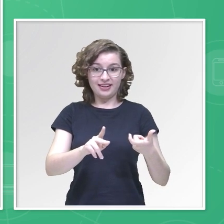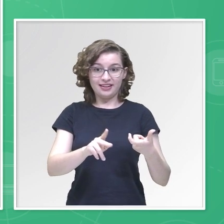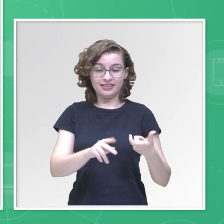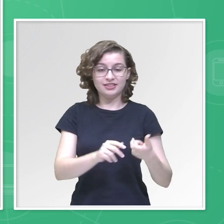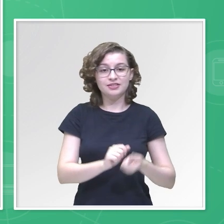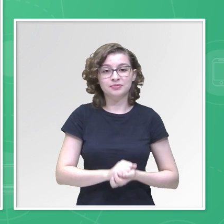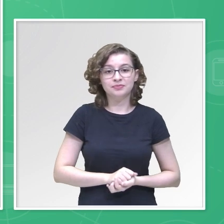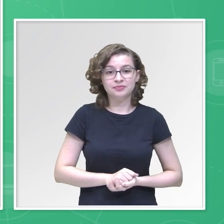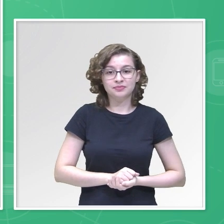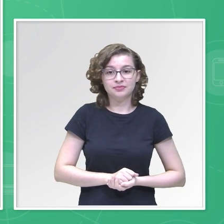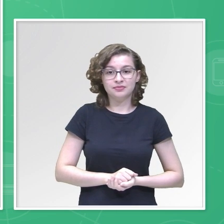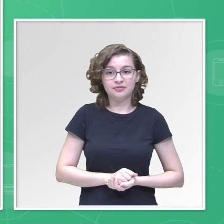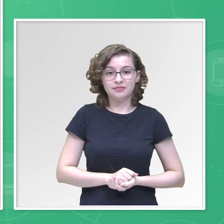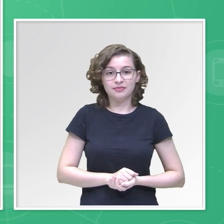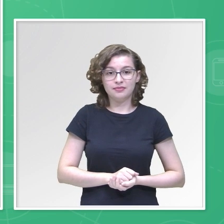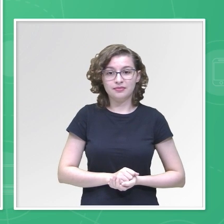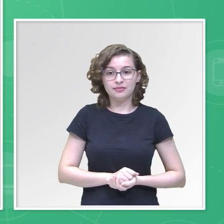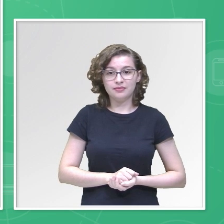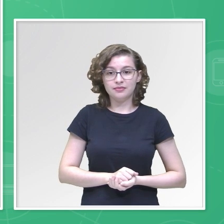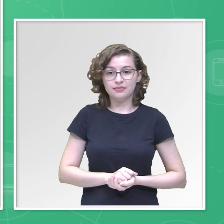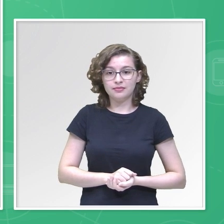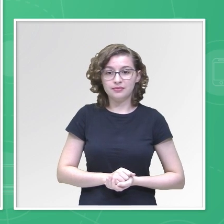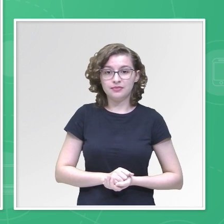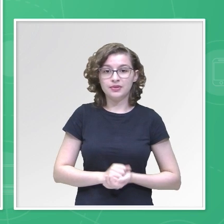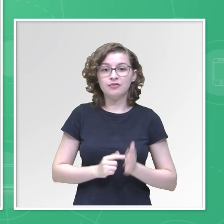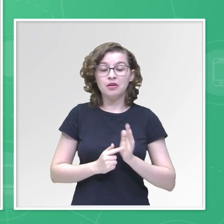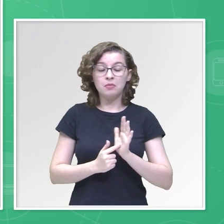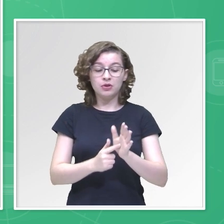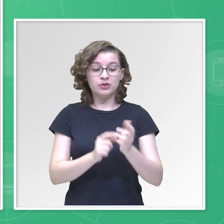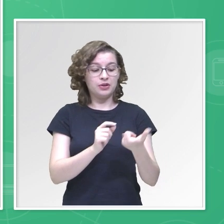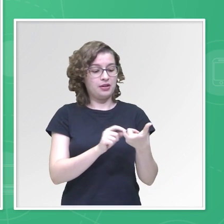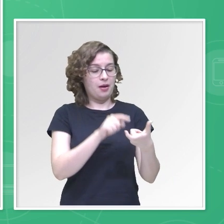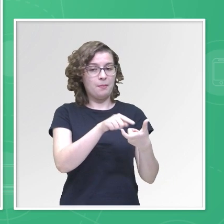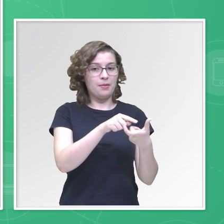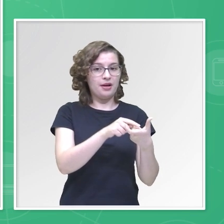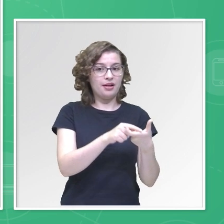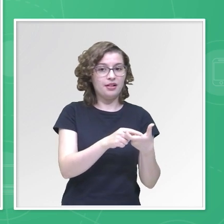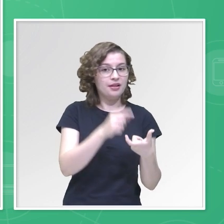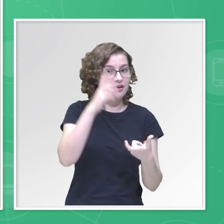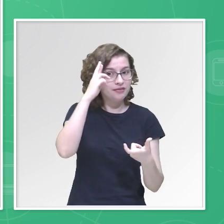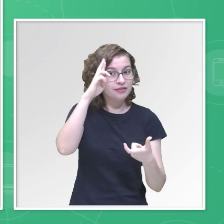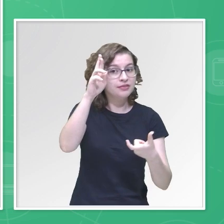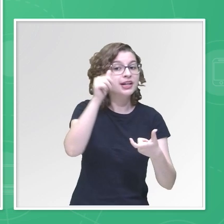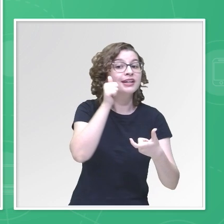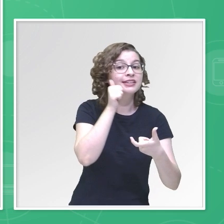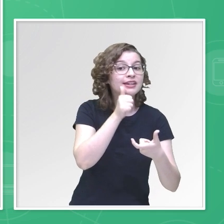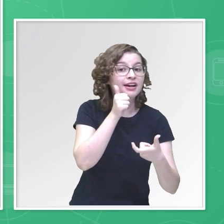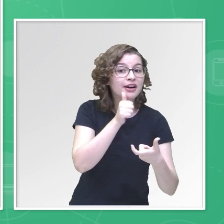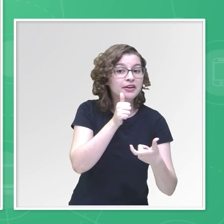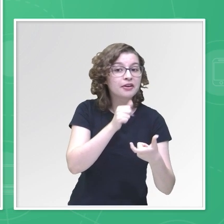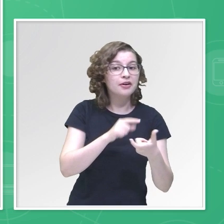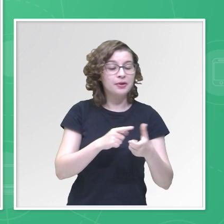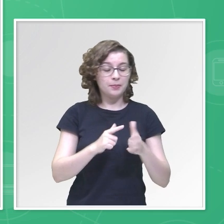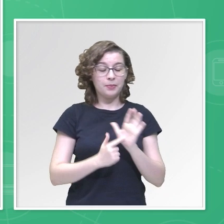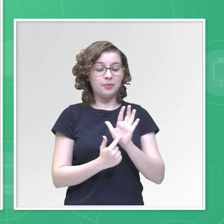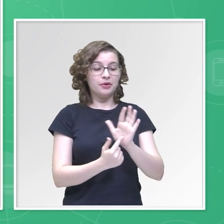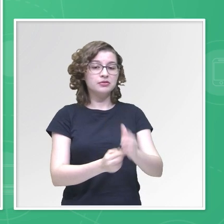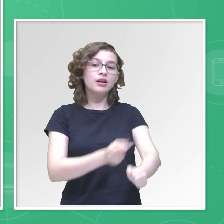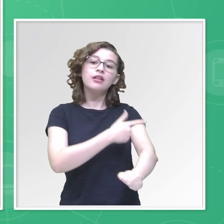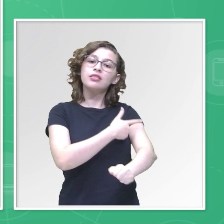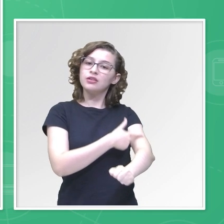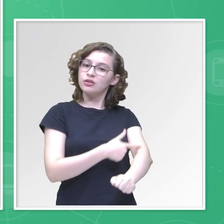a vizinha para vizinha dele vai demonstrar educação a polidez não é até uma